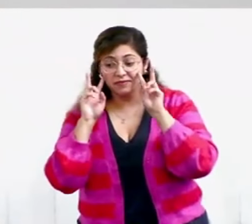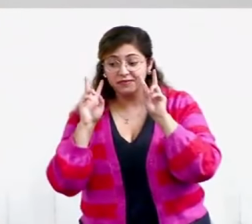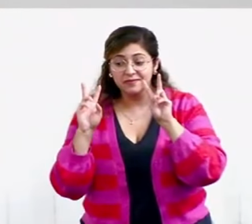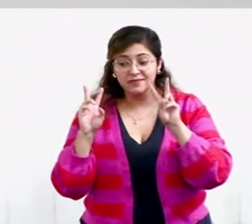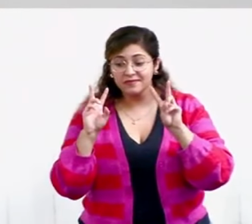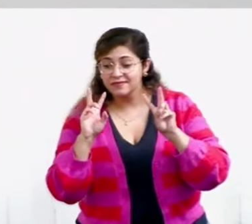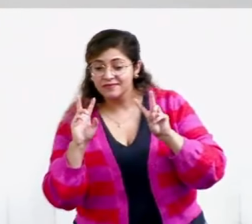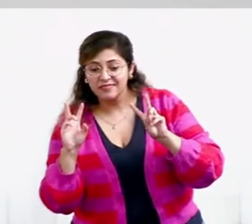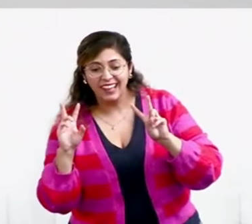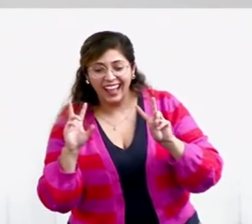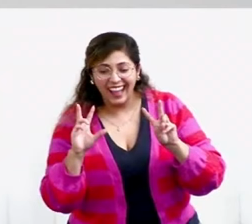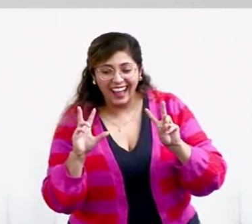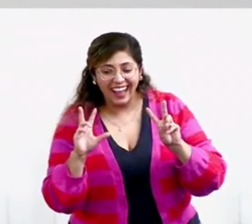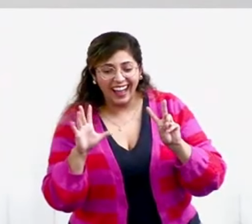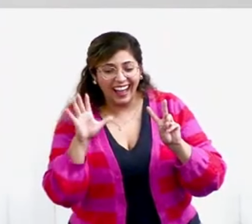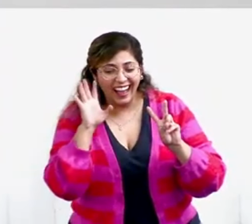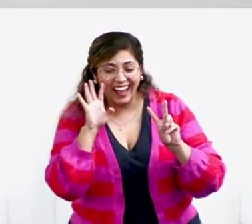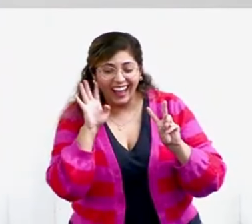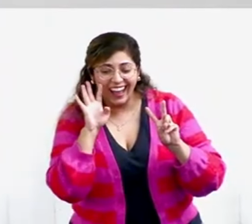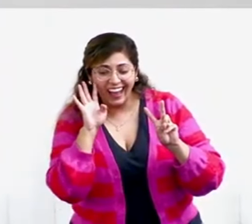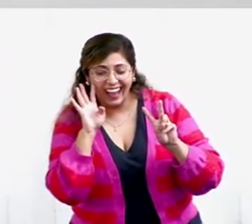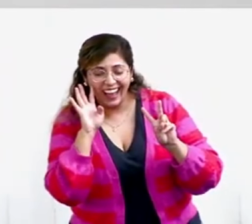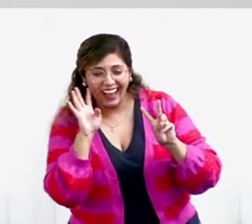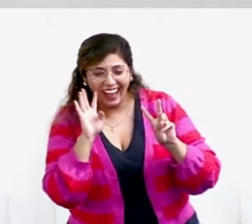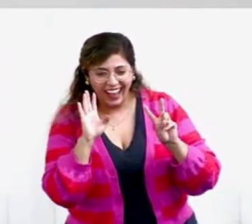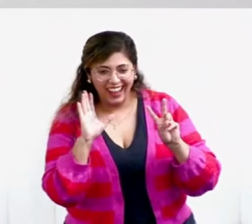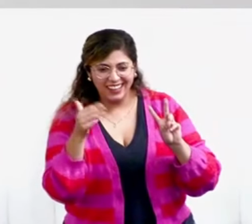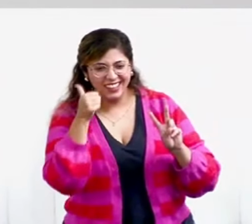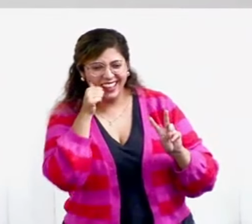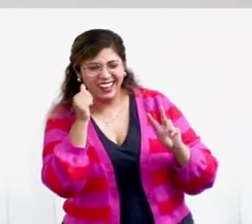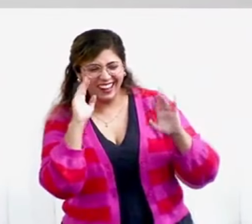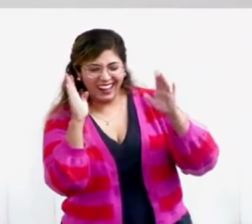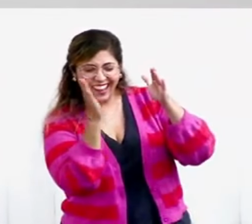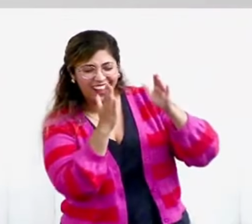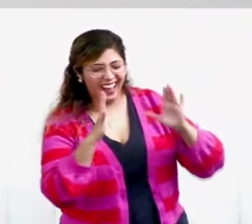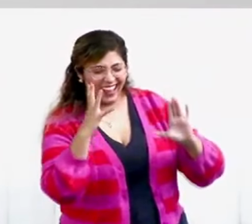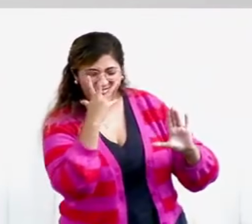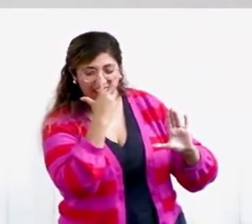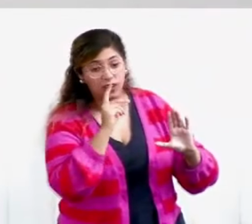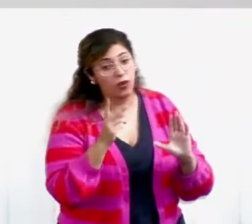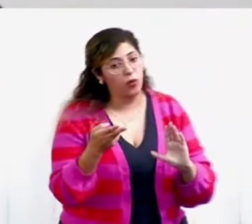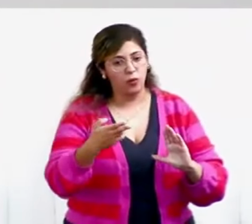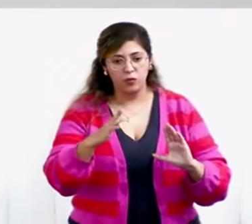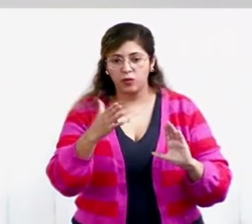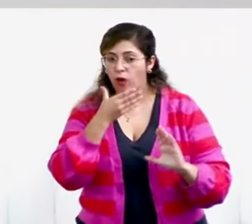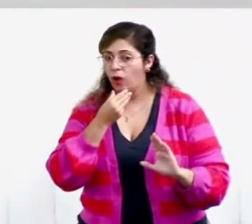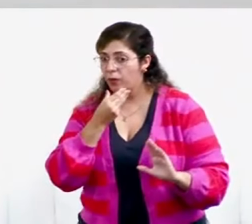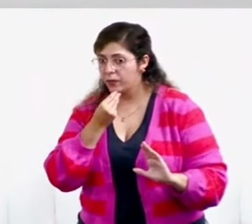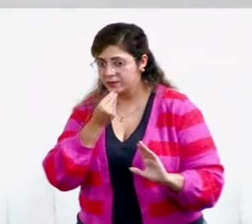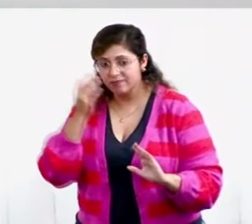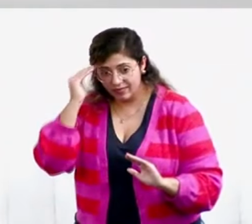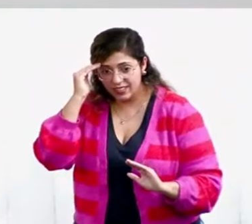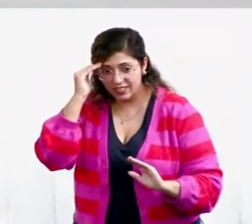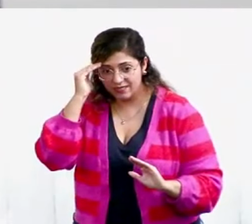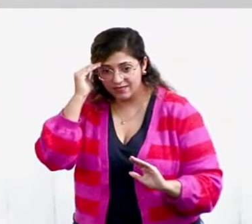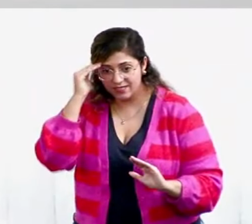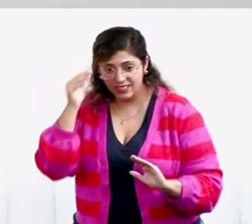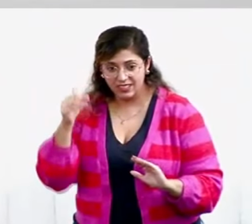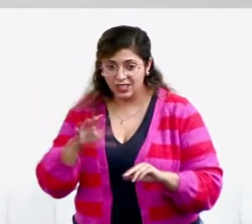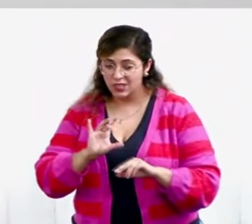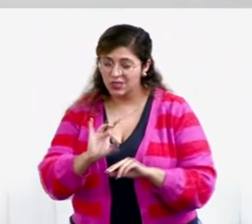Isso se mantendo, se estende, e estendendo isso, aquilo não vai ser mais algo